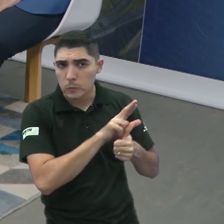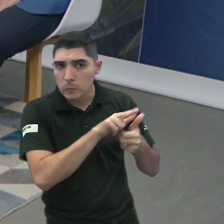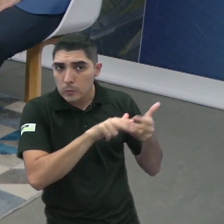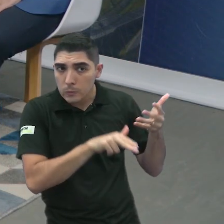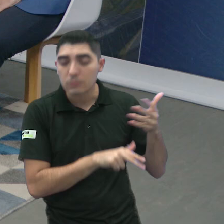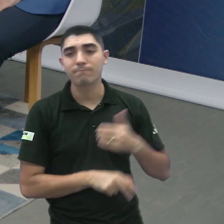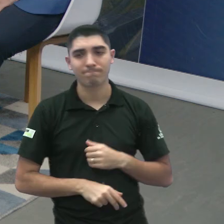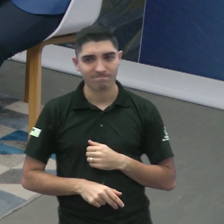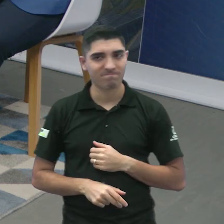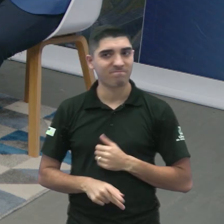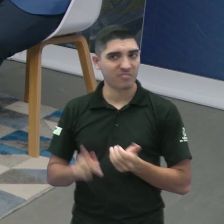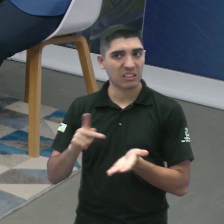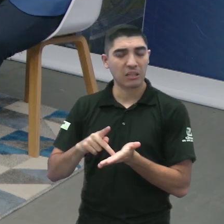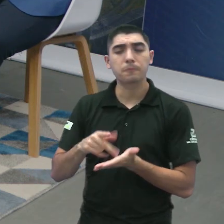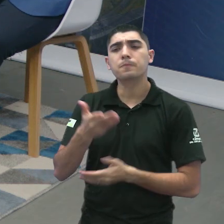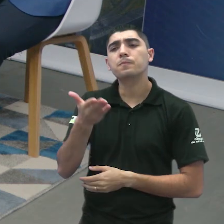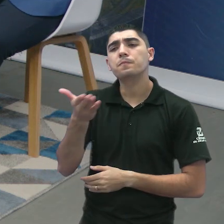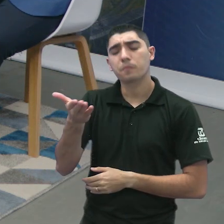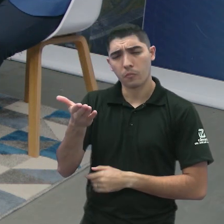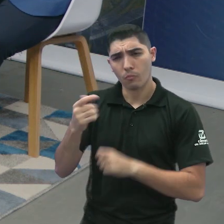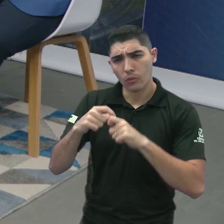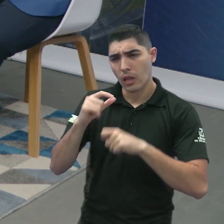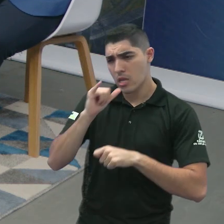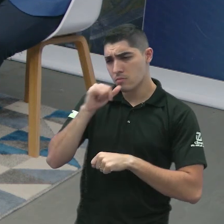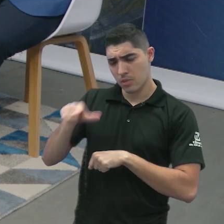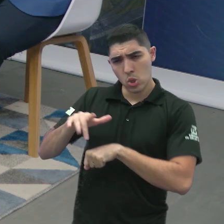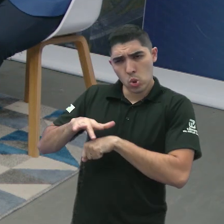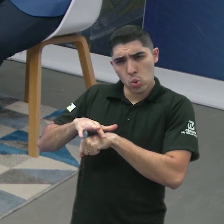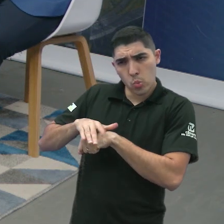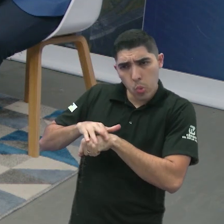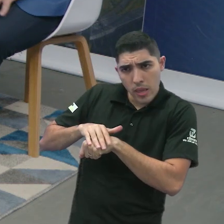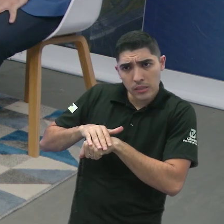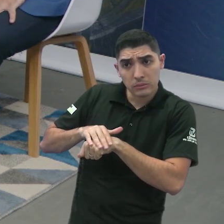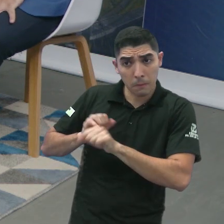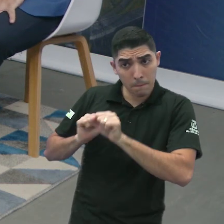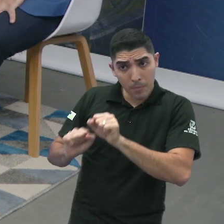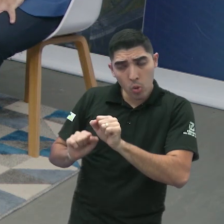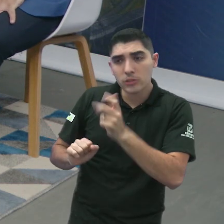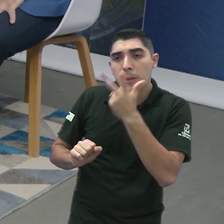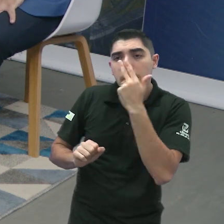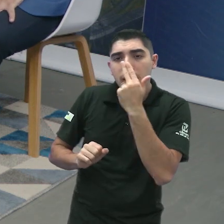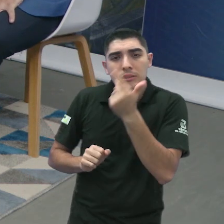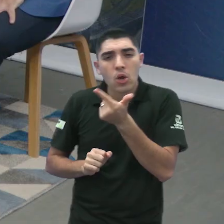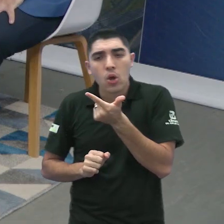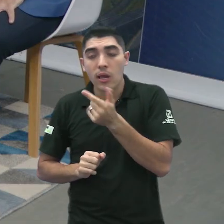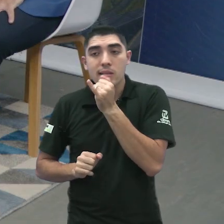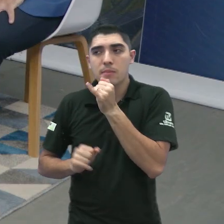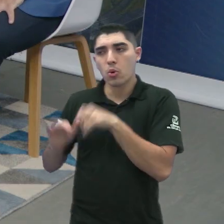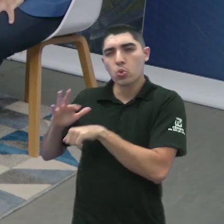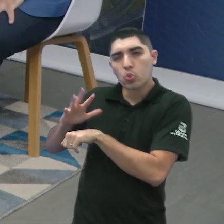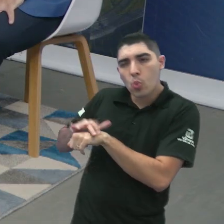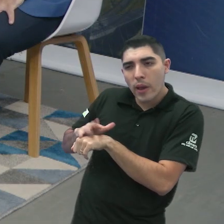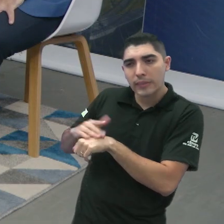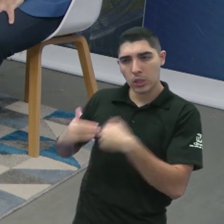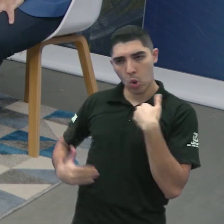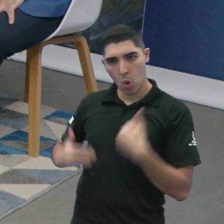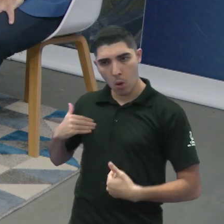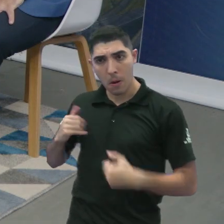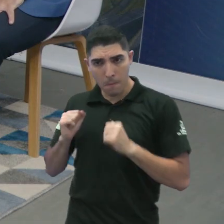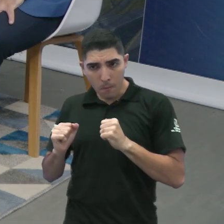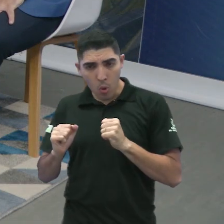E, doutor, algumas doenças clínicas, né, podem imitar sintomas psiquiátricos? Quais? Isso,